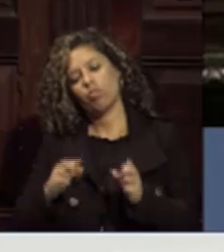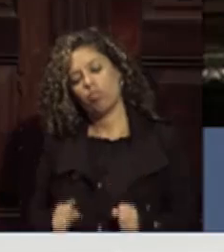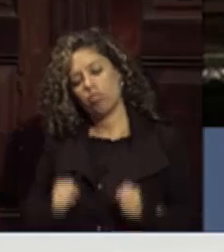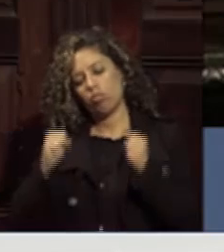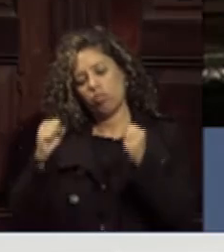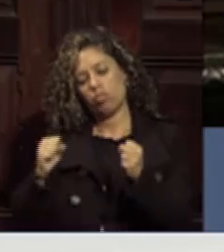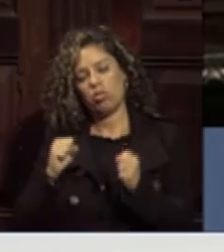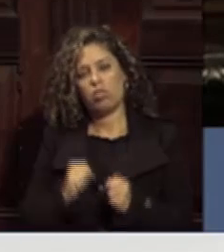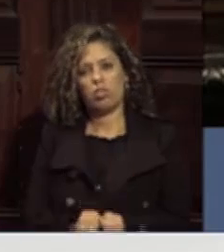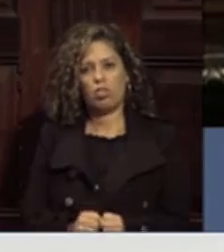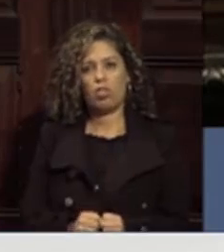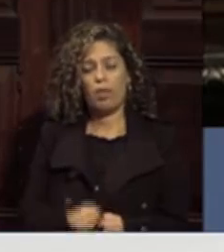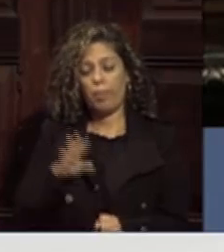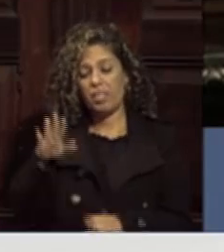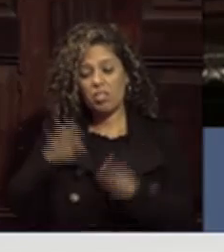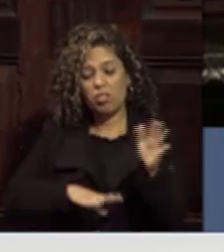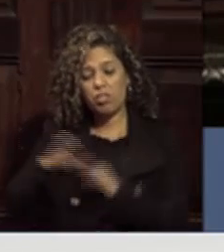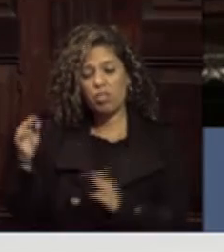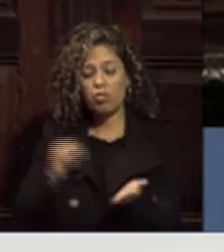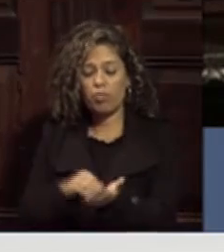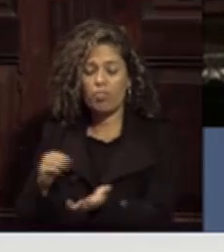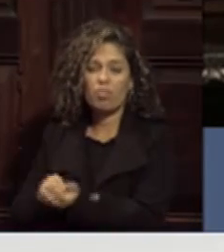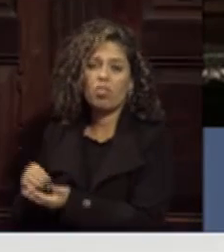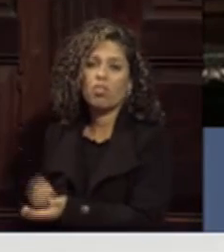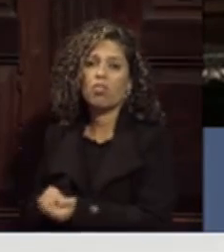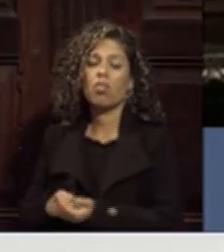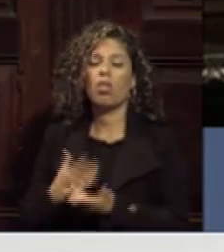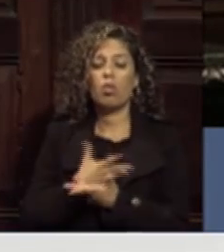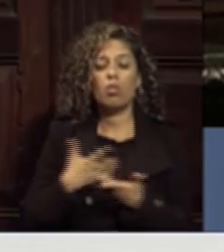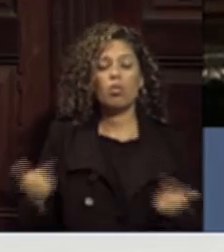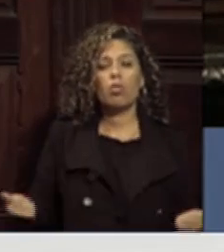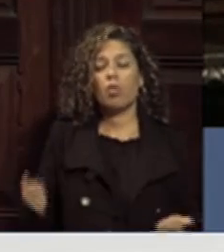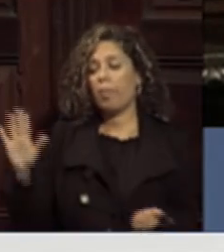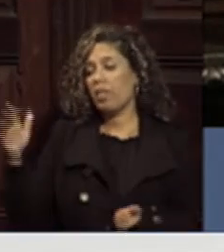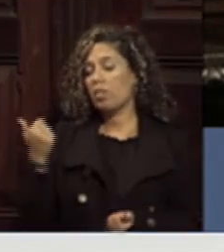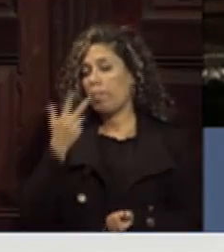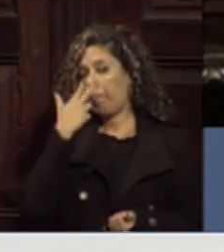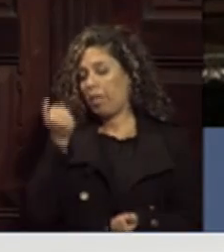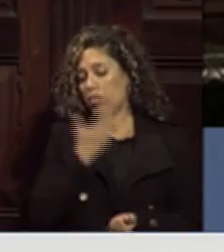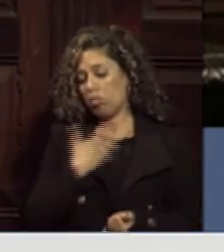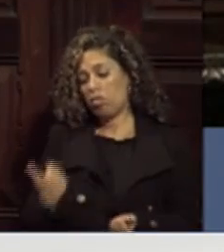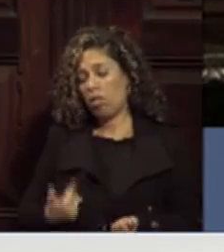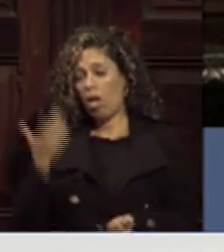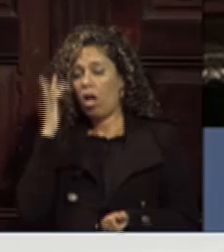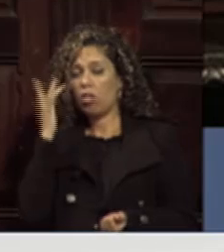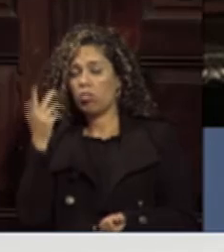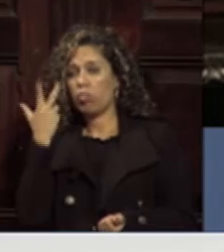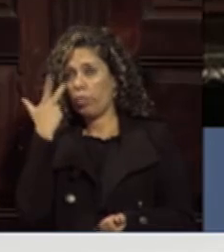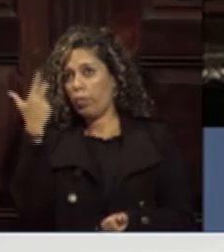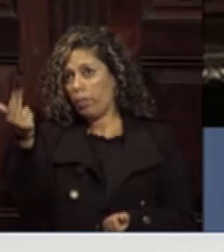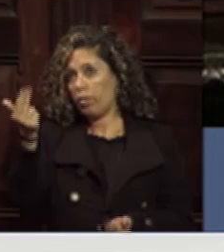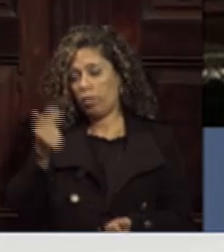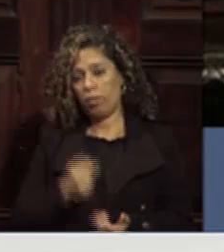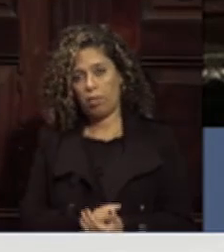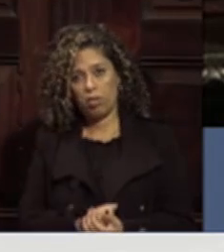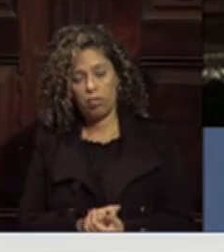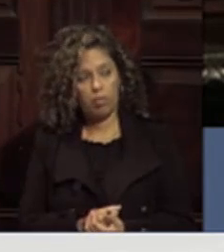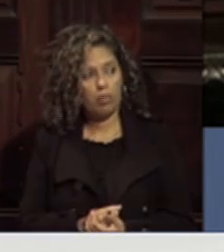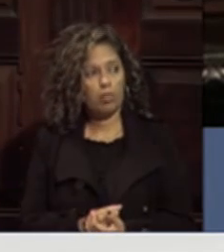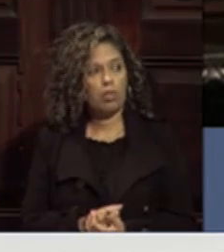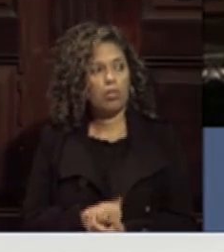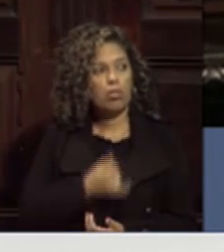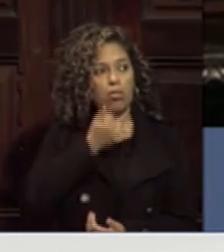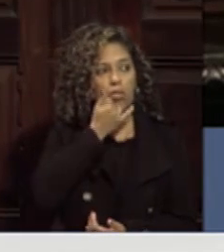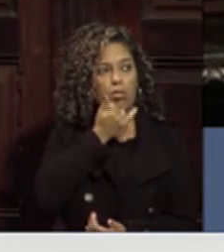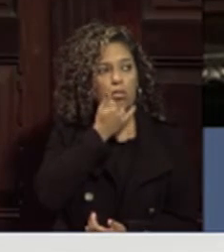nenhuma condição de funcionamento. E o governo acha normal, rigorosamente normal. A Escola